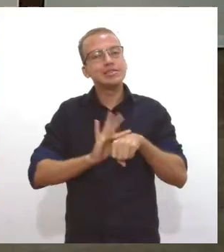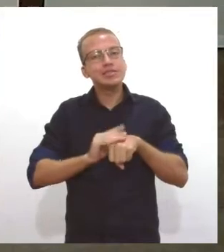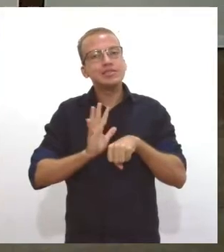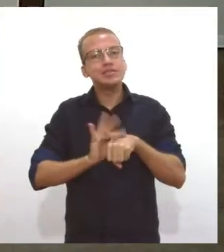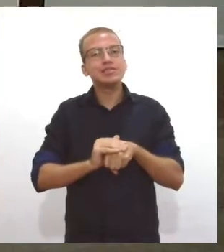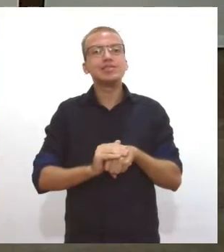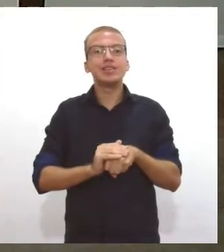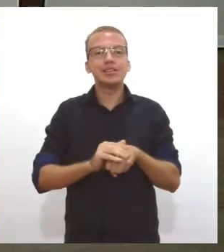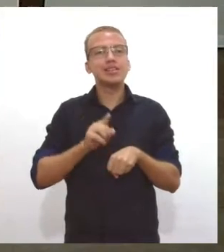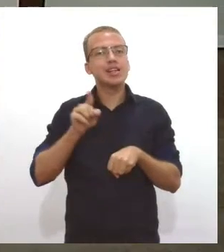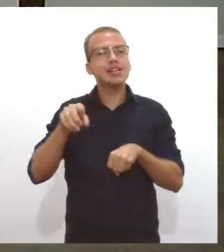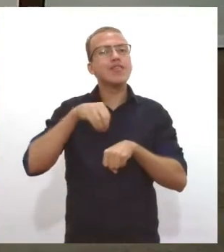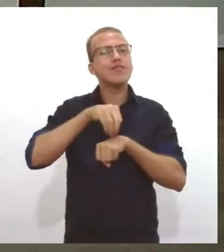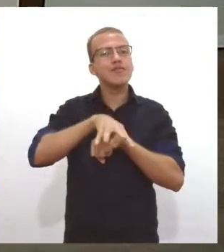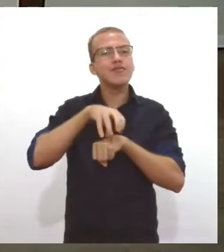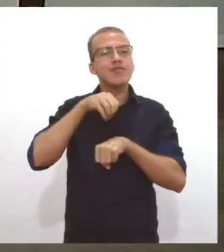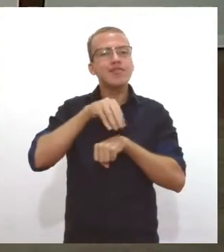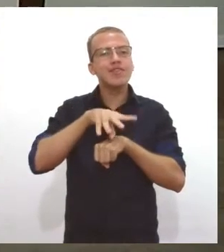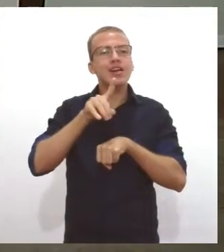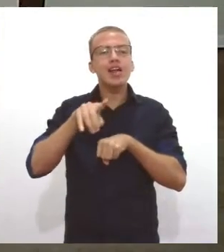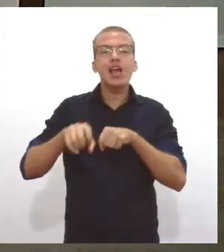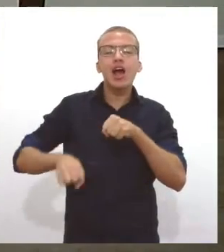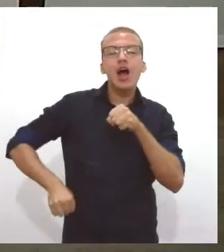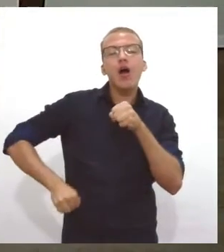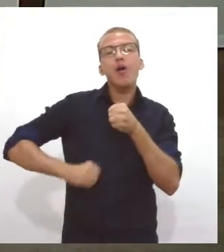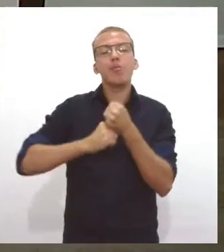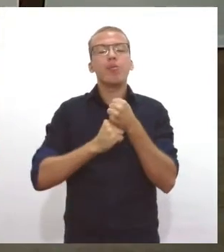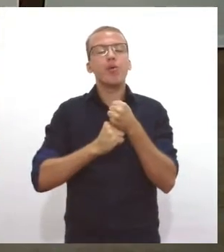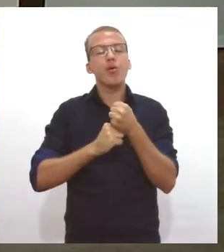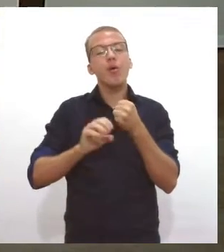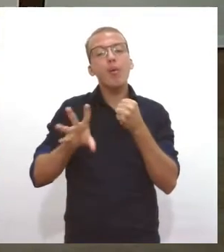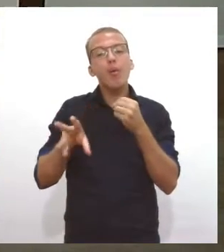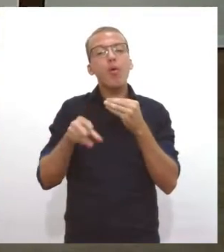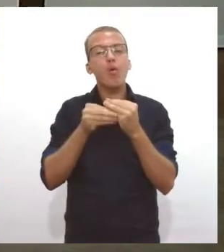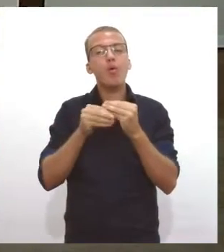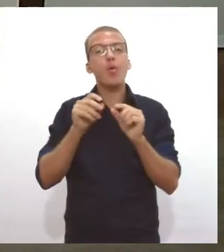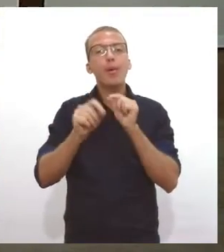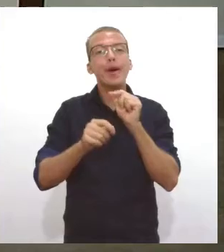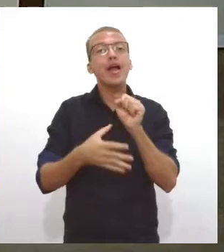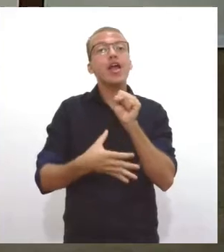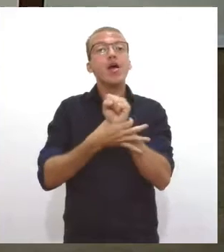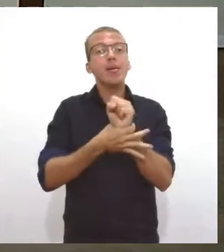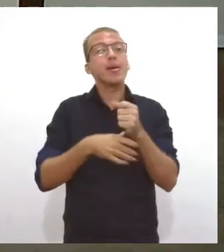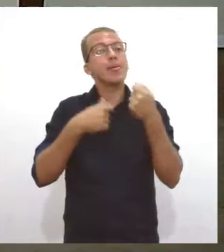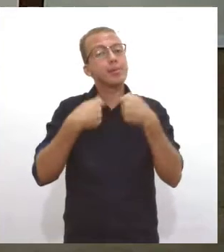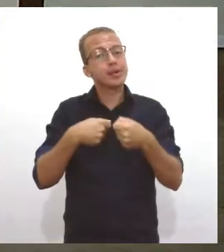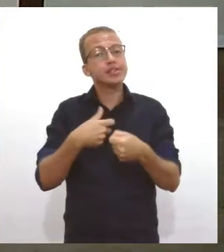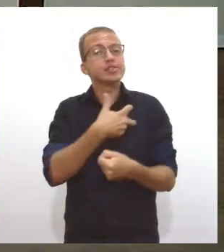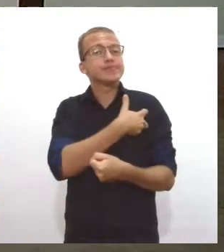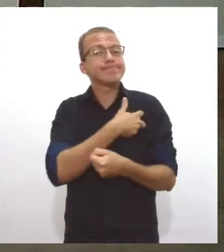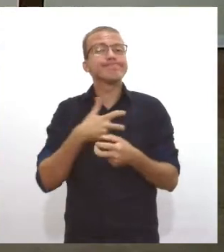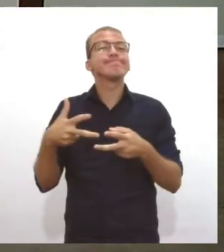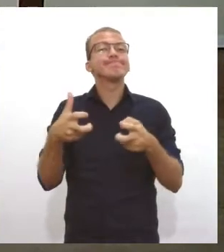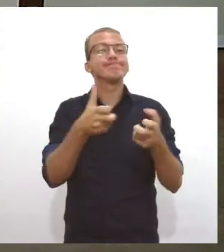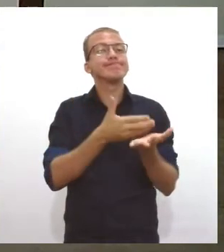esse tipo de informação só reforça Inclusive essa proteção né Que deve ser feita